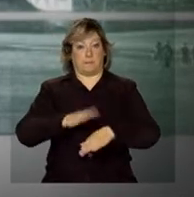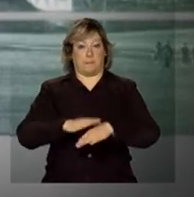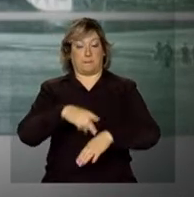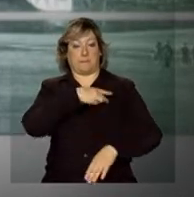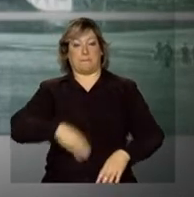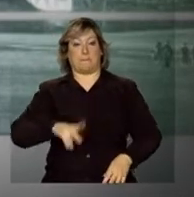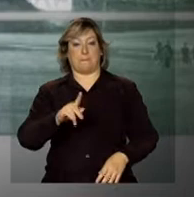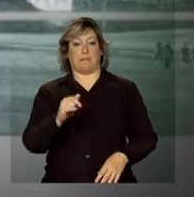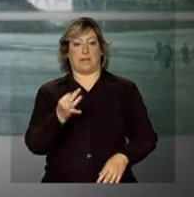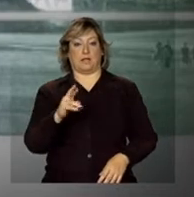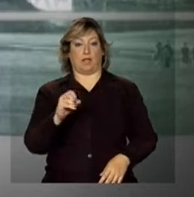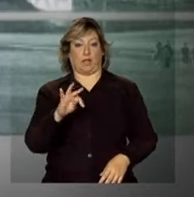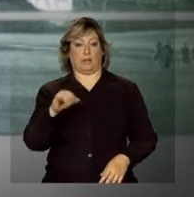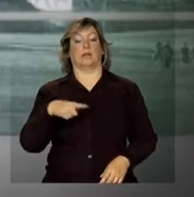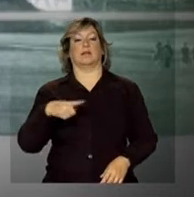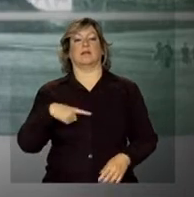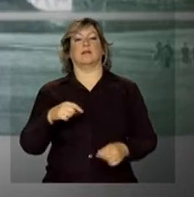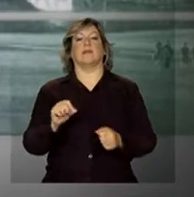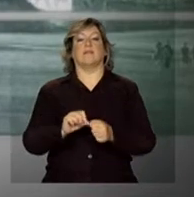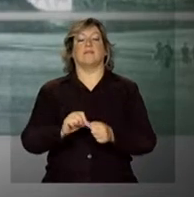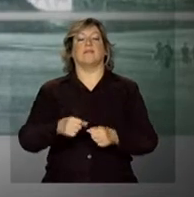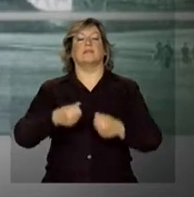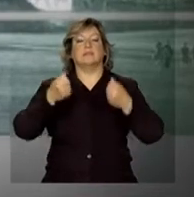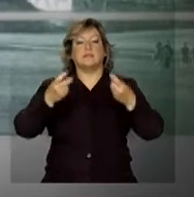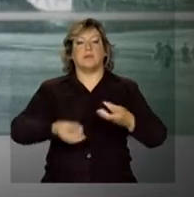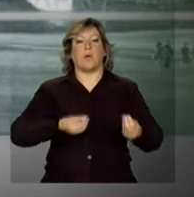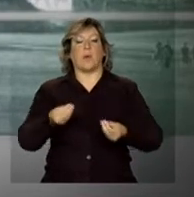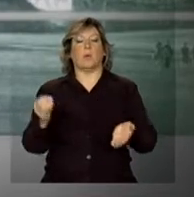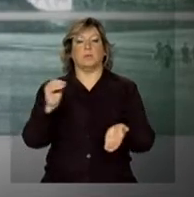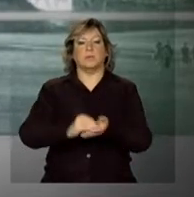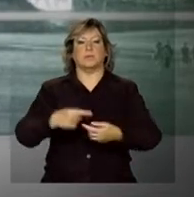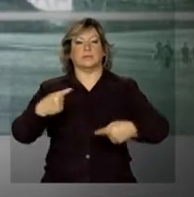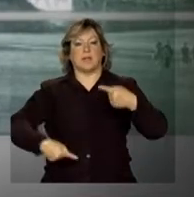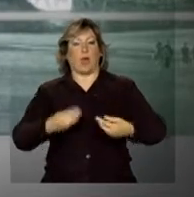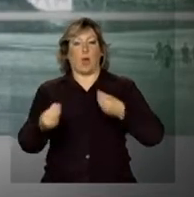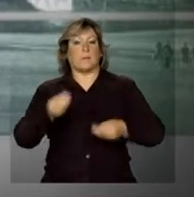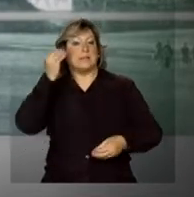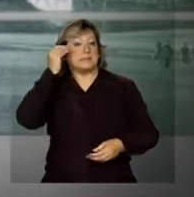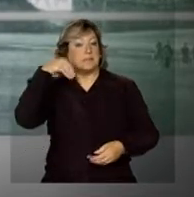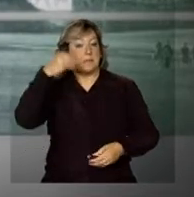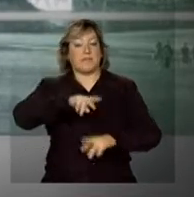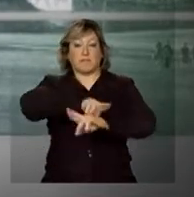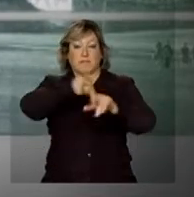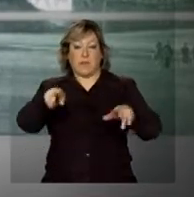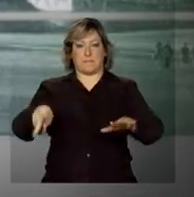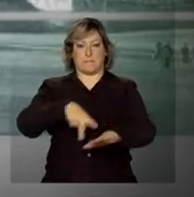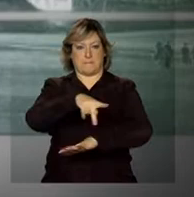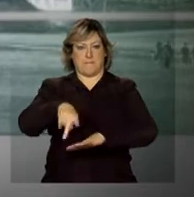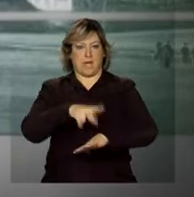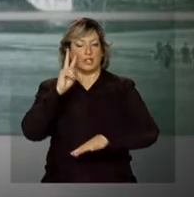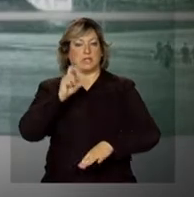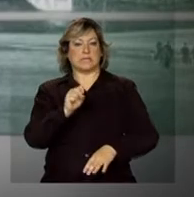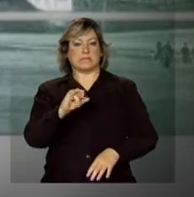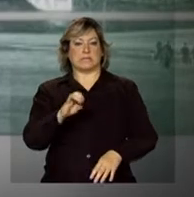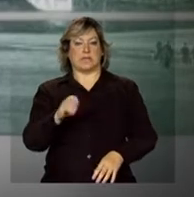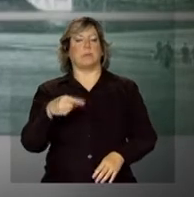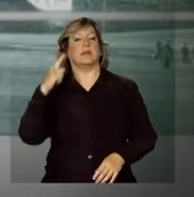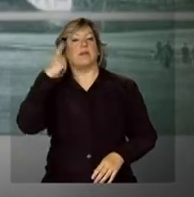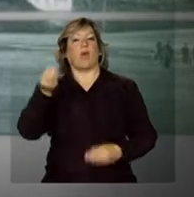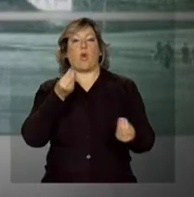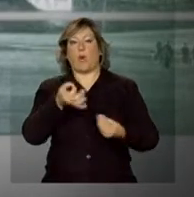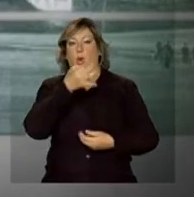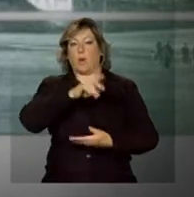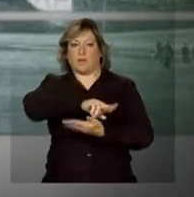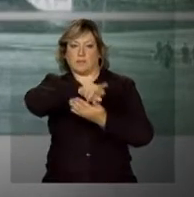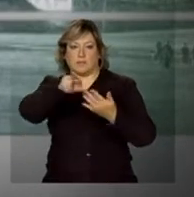Ministro das relações exteriores Antônio patriota colocou em debate a experiência dos países no sistema de solução de